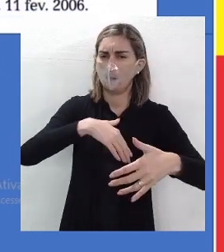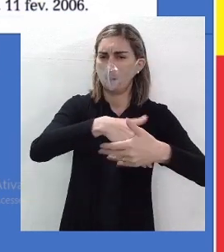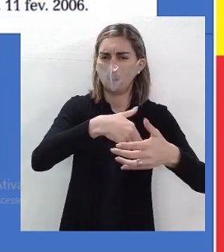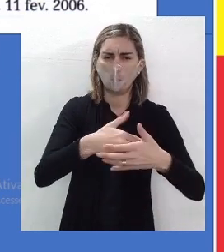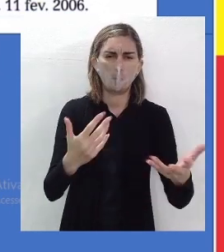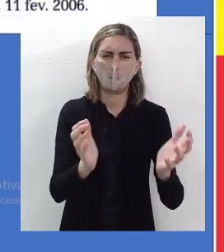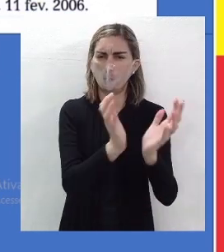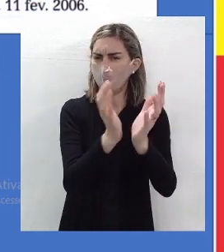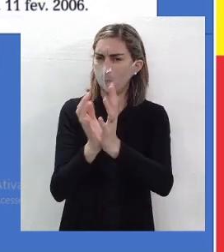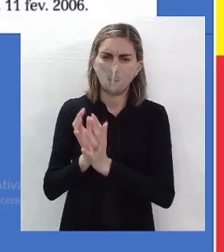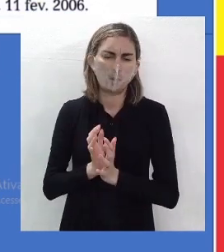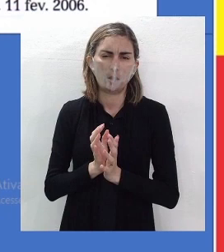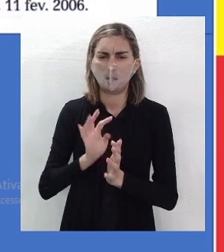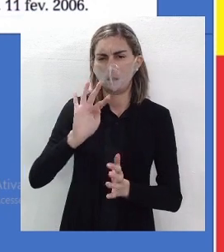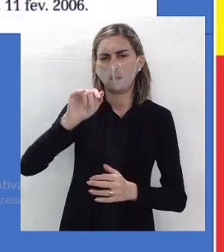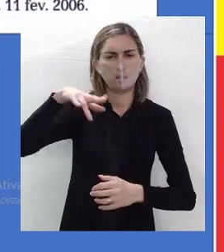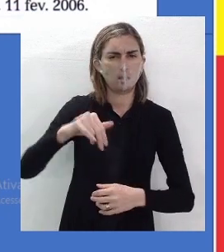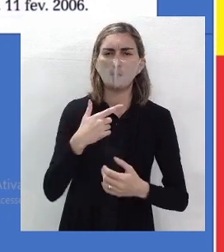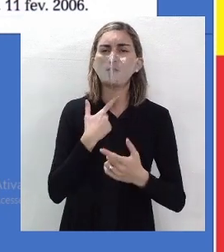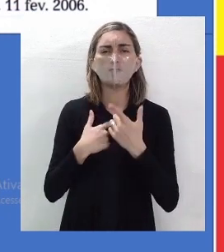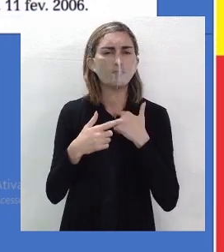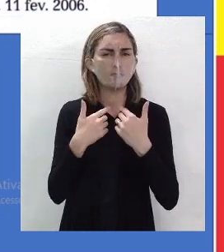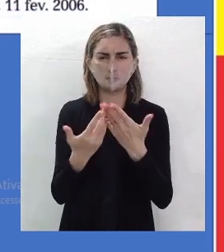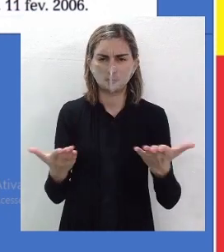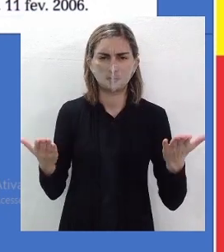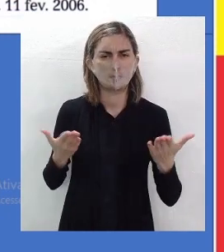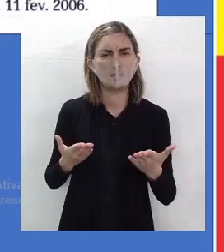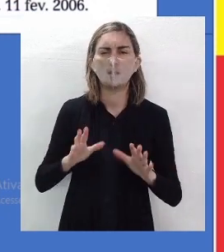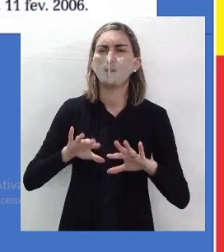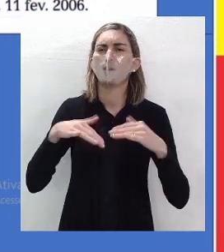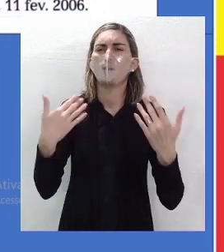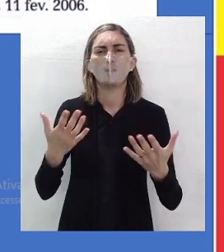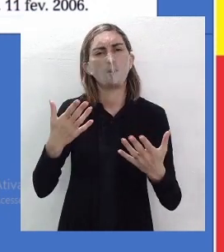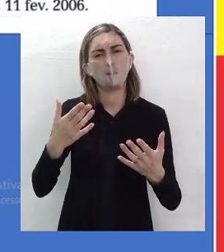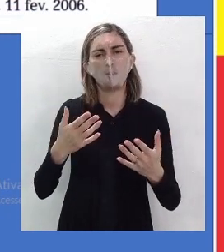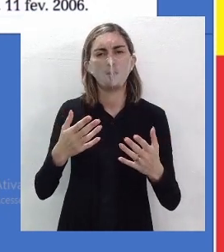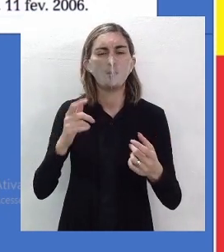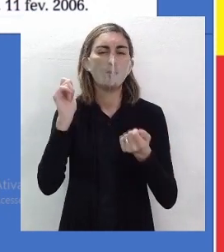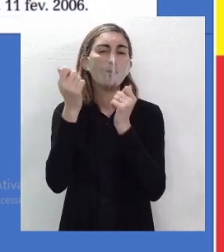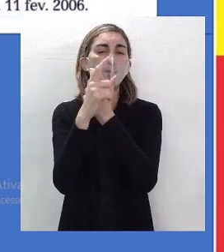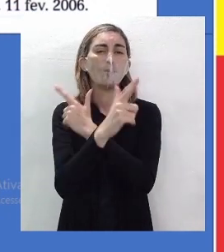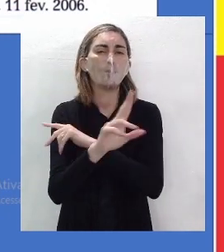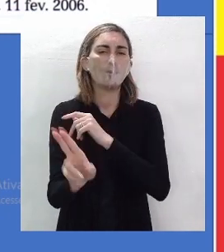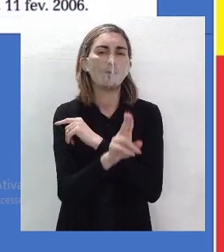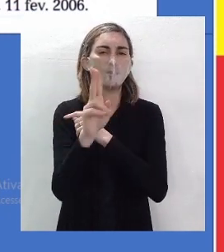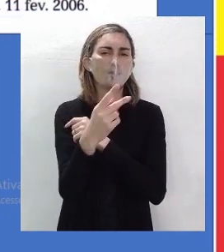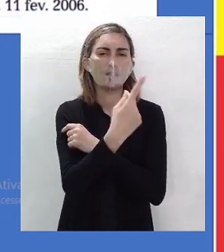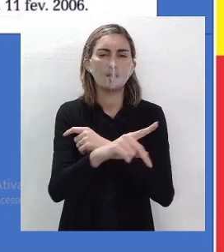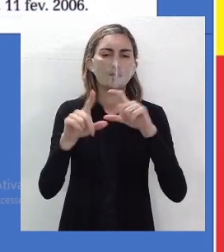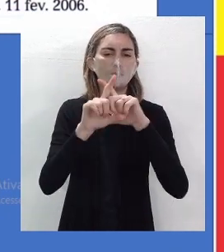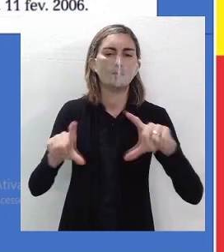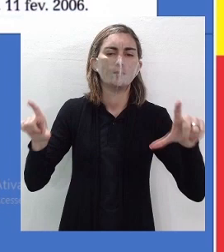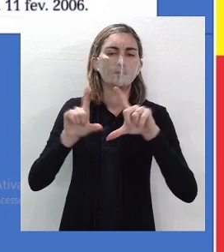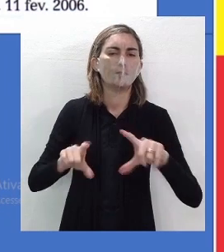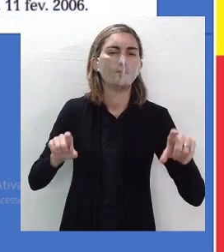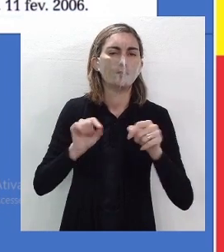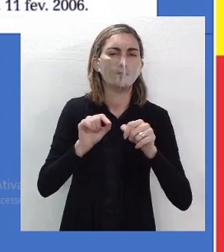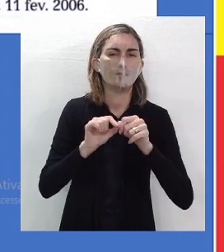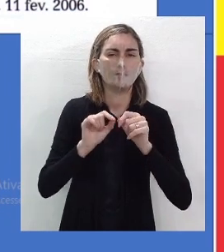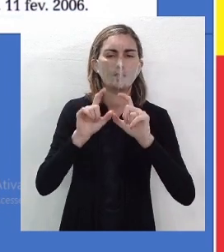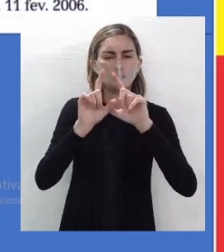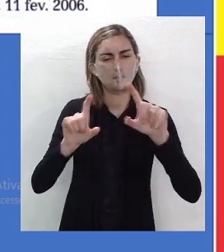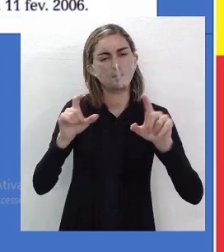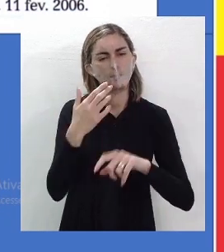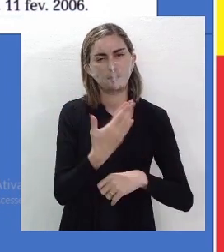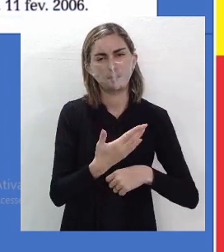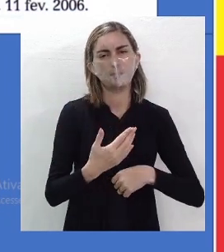pergunta que eu faço para você é: qual seria o elemento de humor que foi usado nessa paródia feita na tirinha aqui?